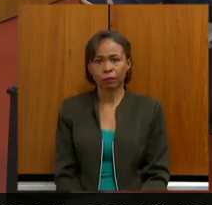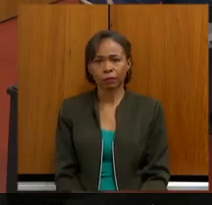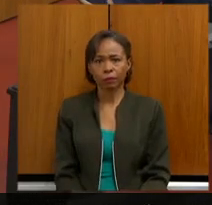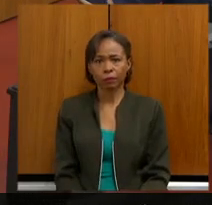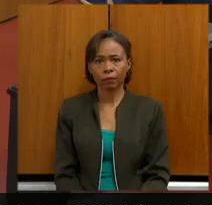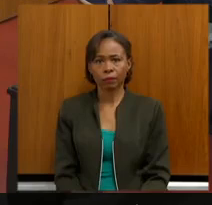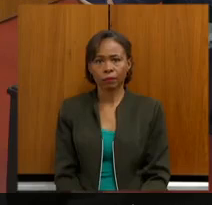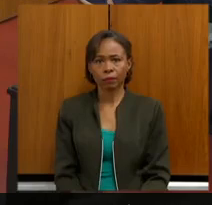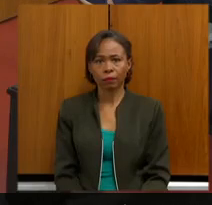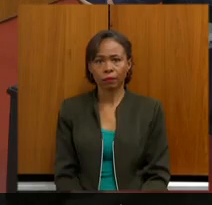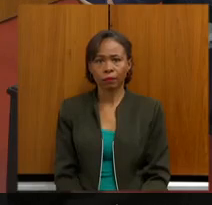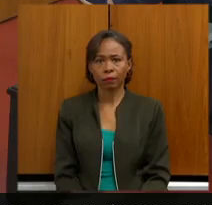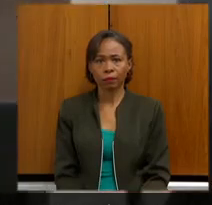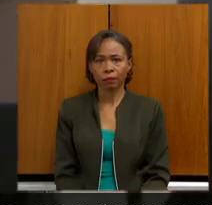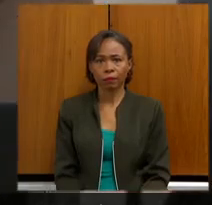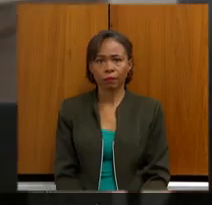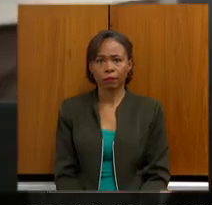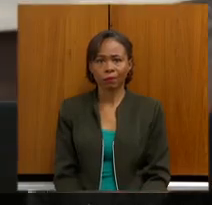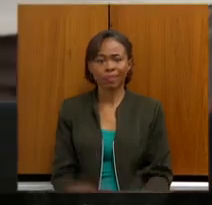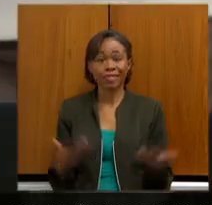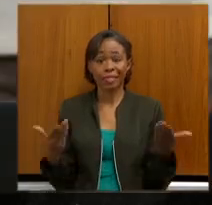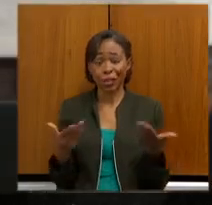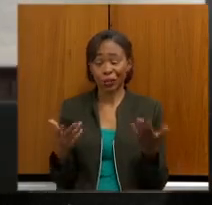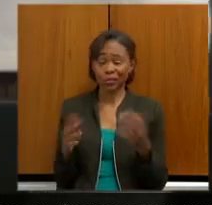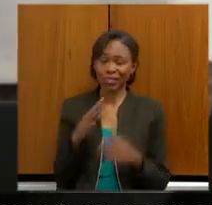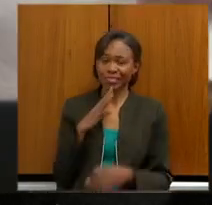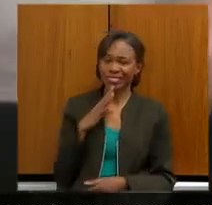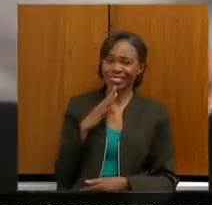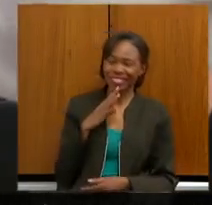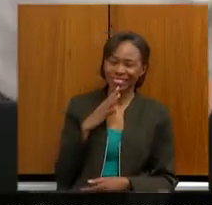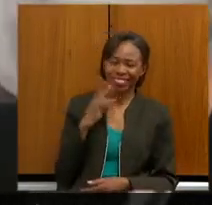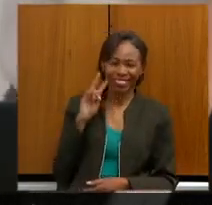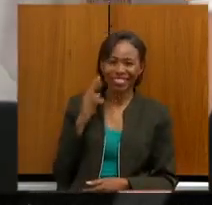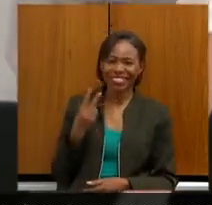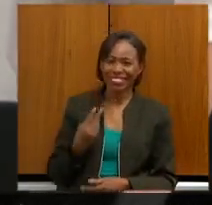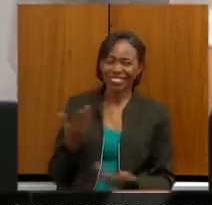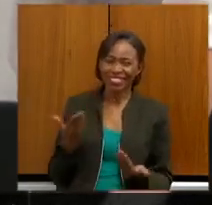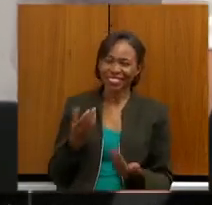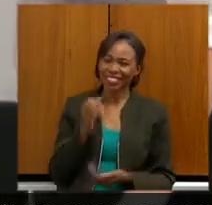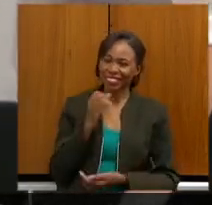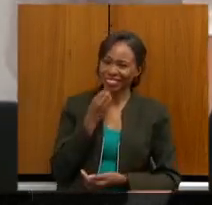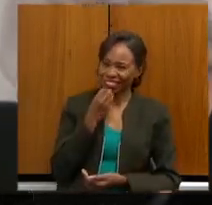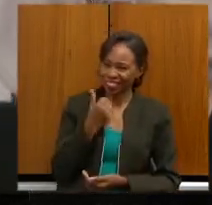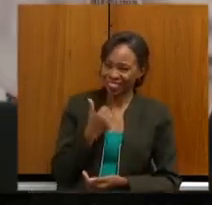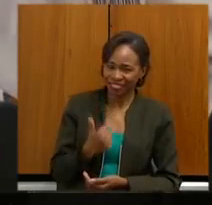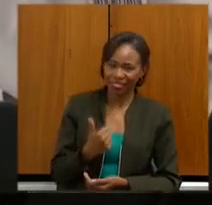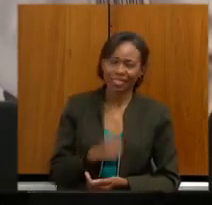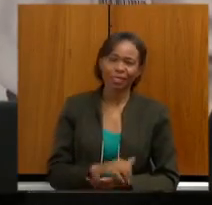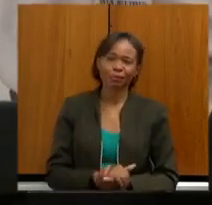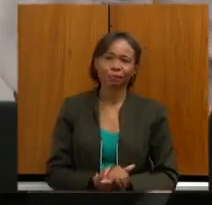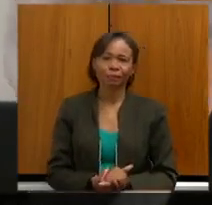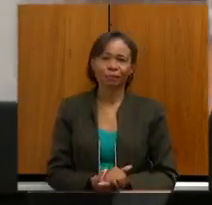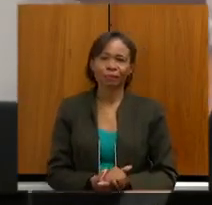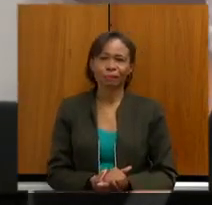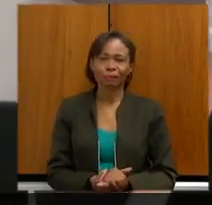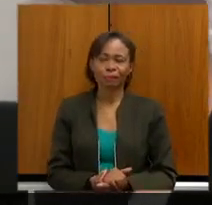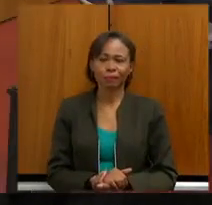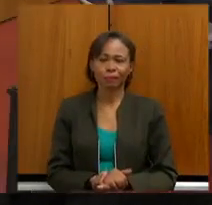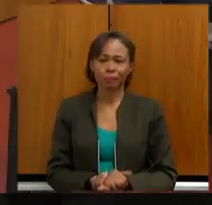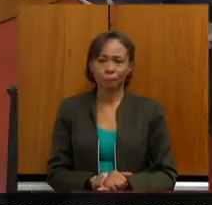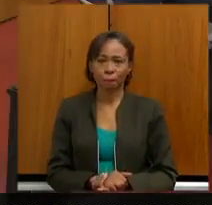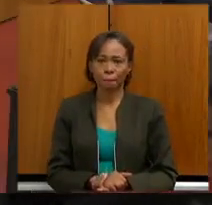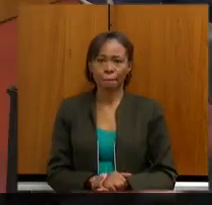bom a gente está se reconhecendo aqui né Ei tudo bem esse aqui não tá nada disso